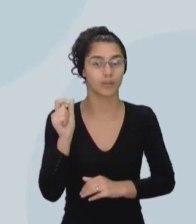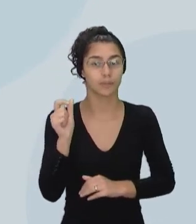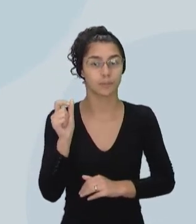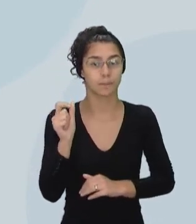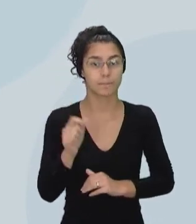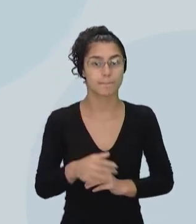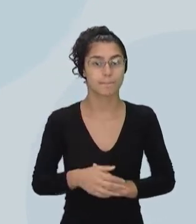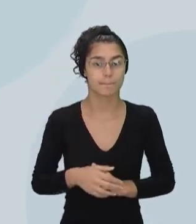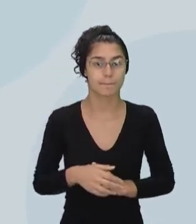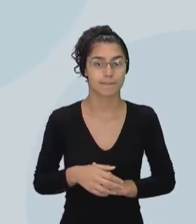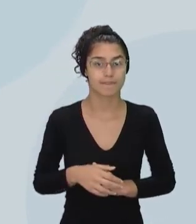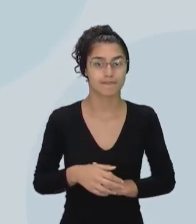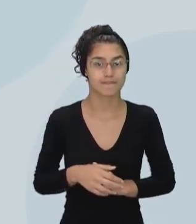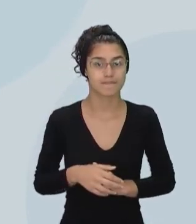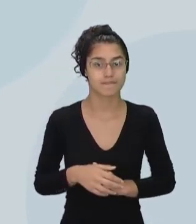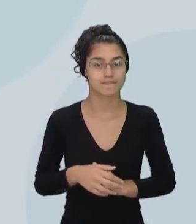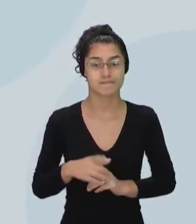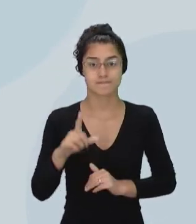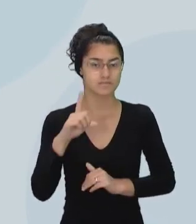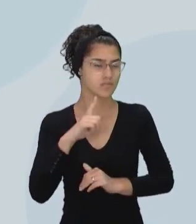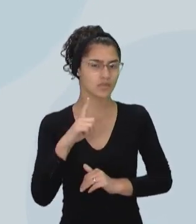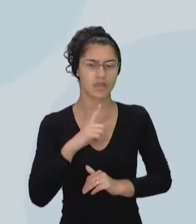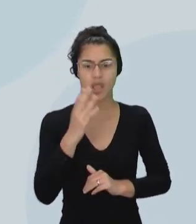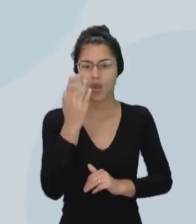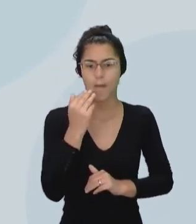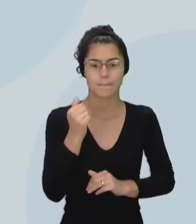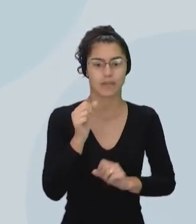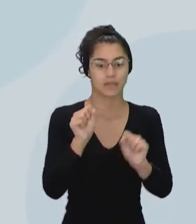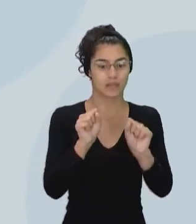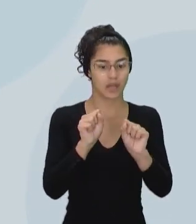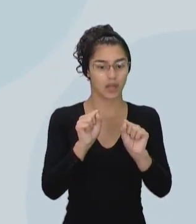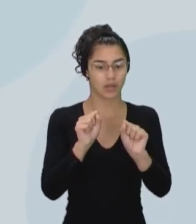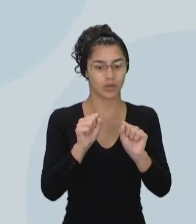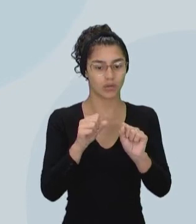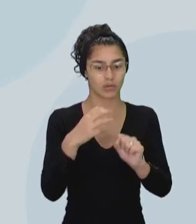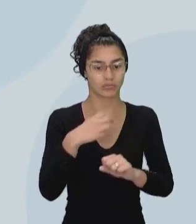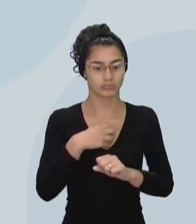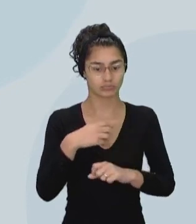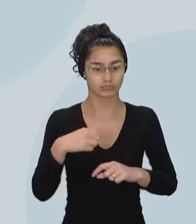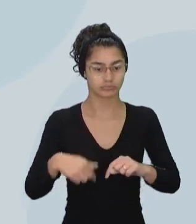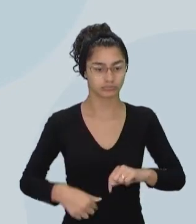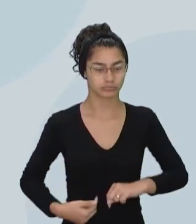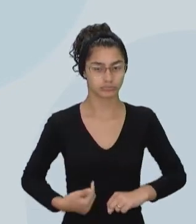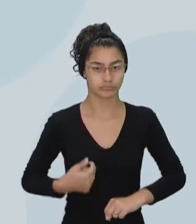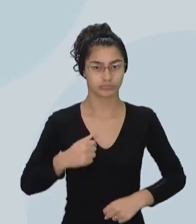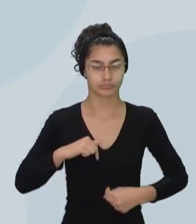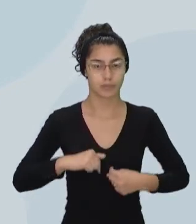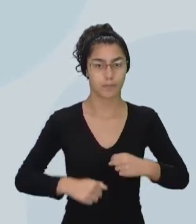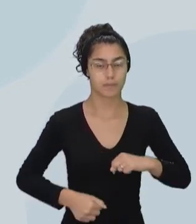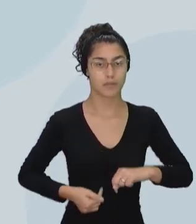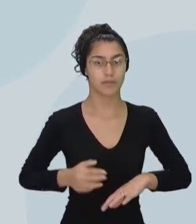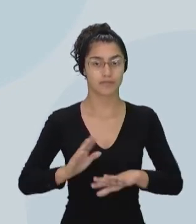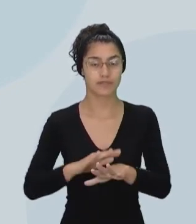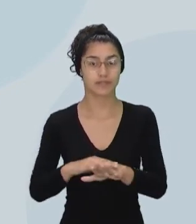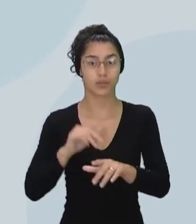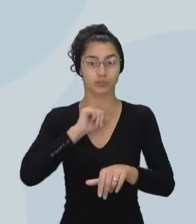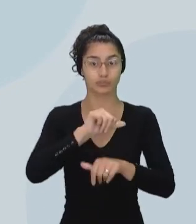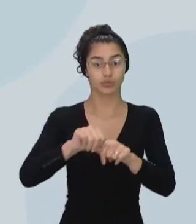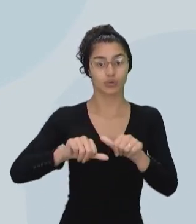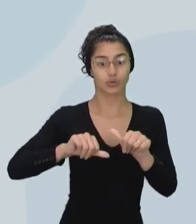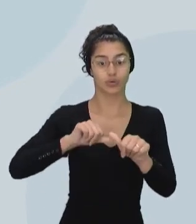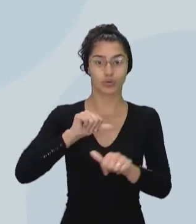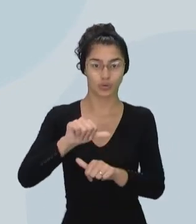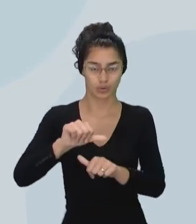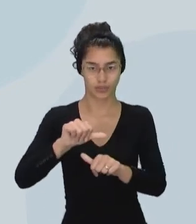que não tem alimento ali no sistema digestório para ser processado, e então ele altera a